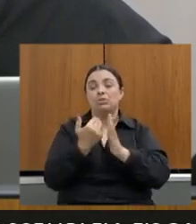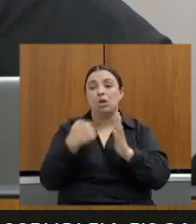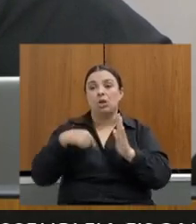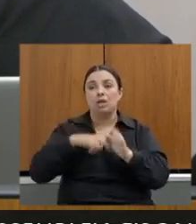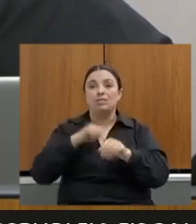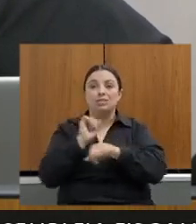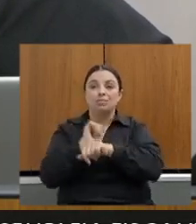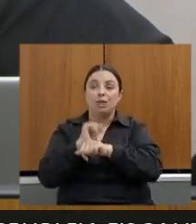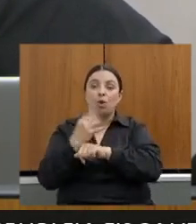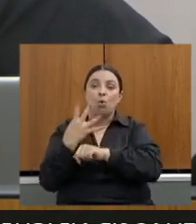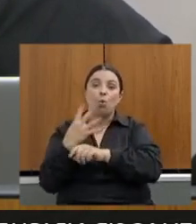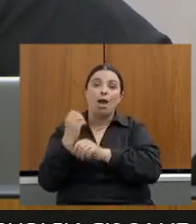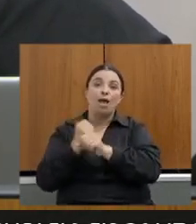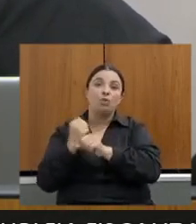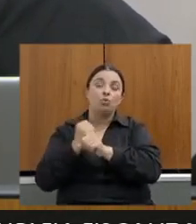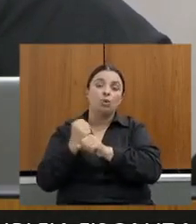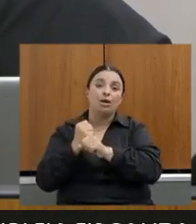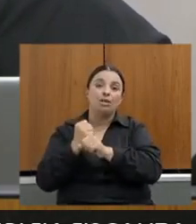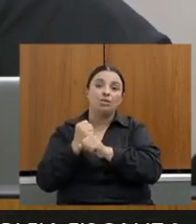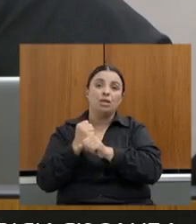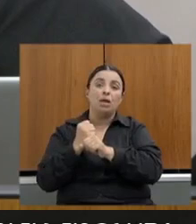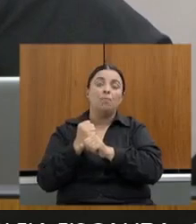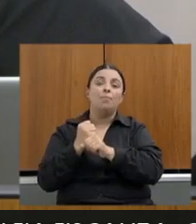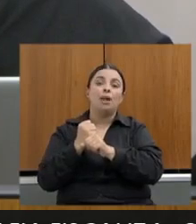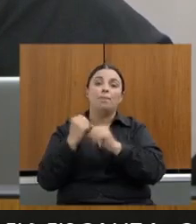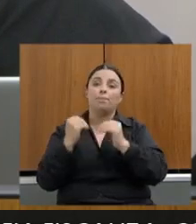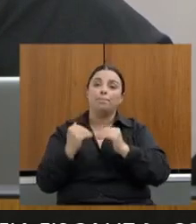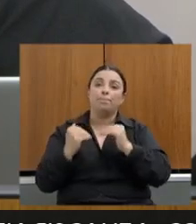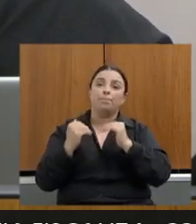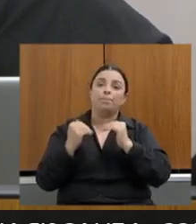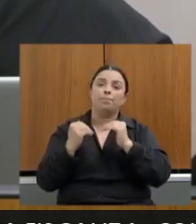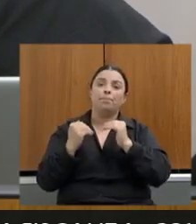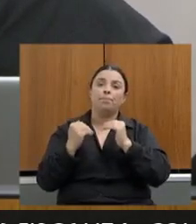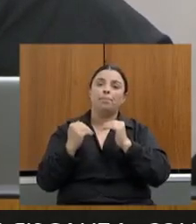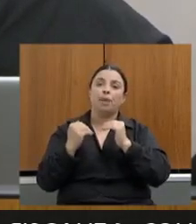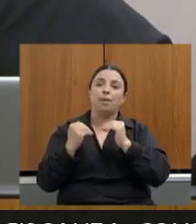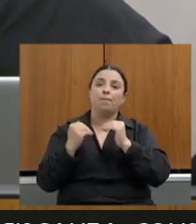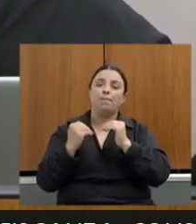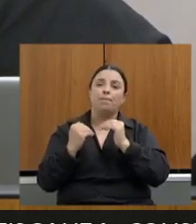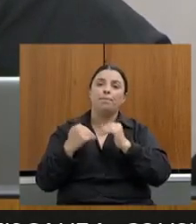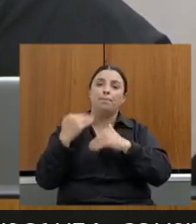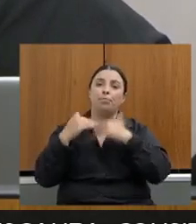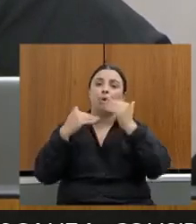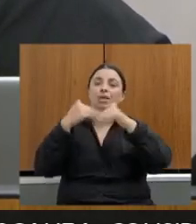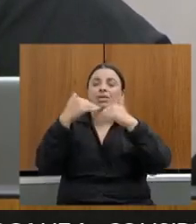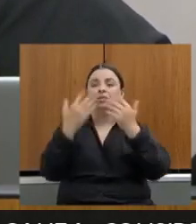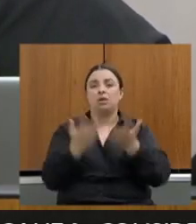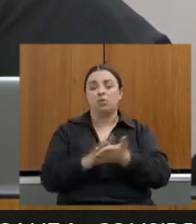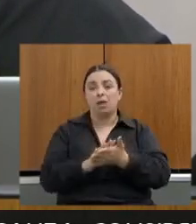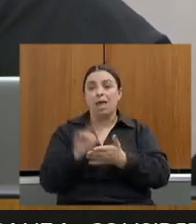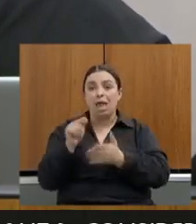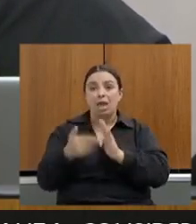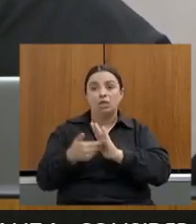dois anos para progredir as coisas ficam pior pois a seca tá a secretária nos tiram a progressão por causa da